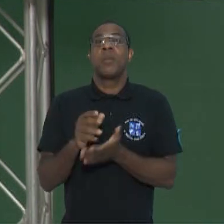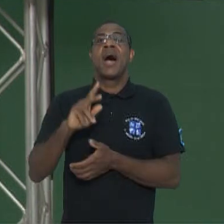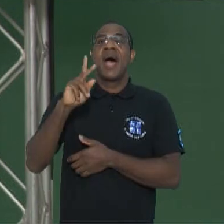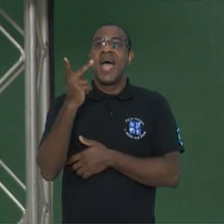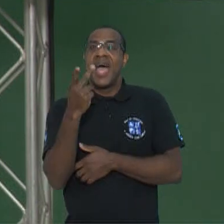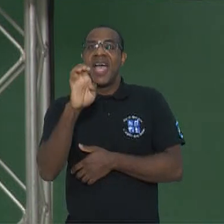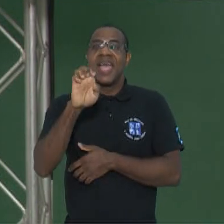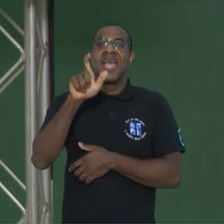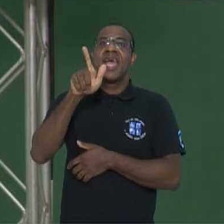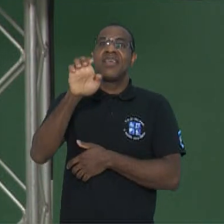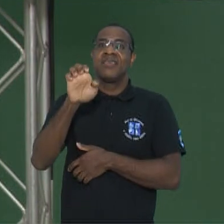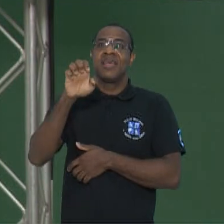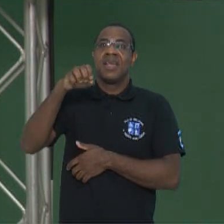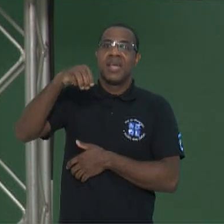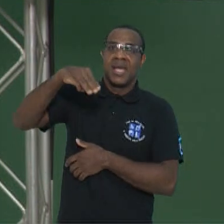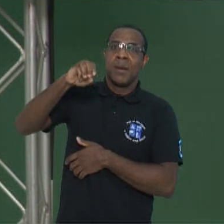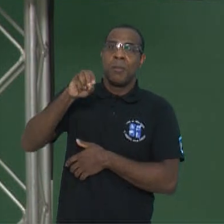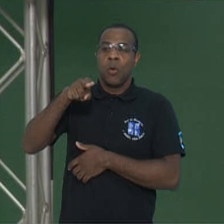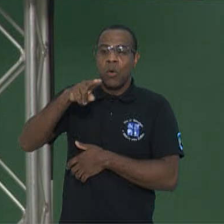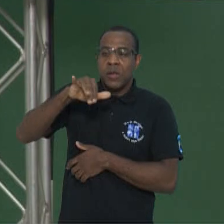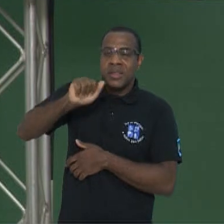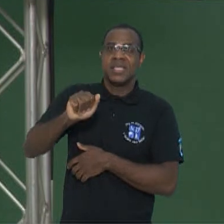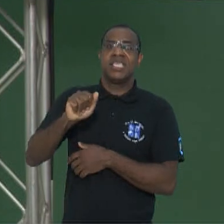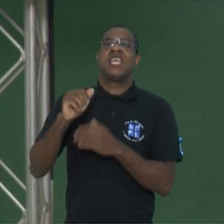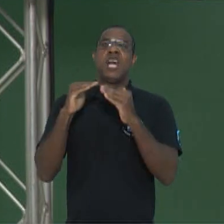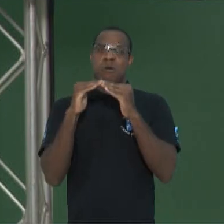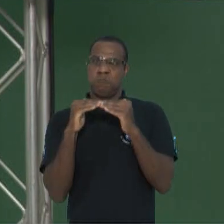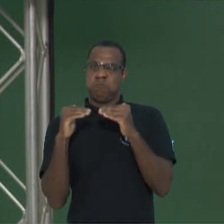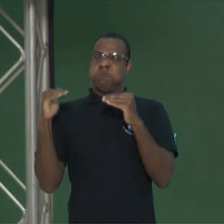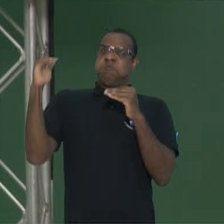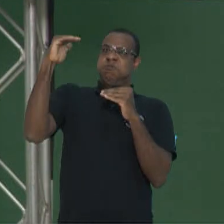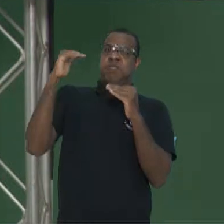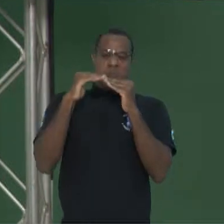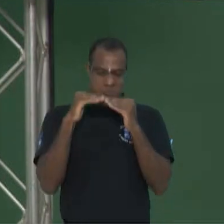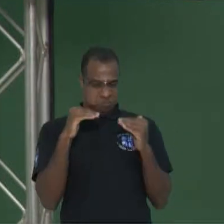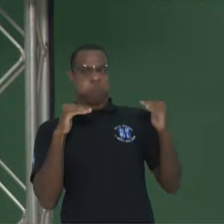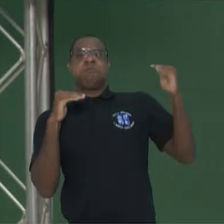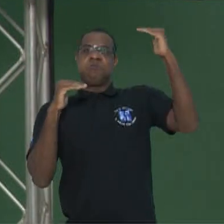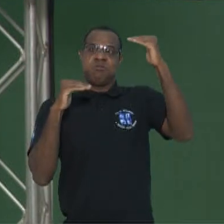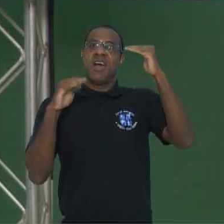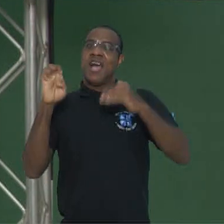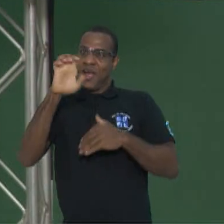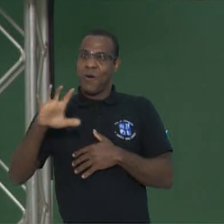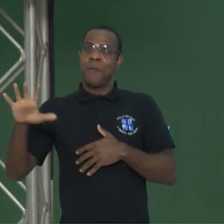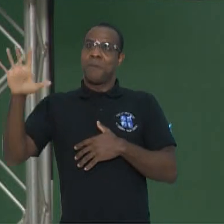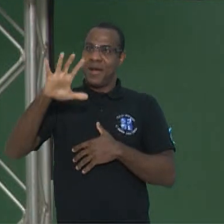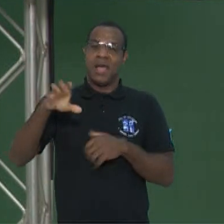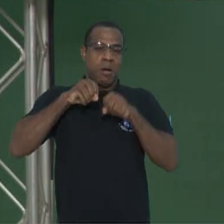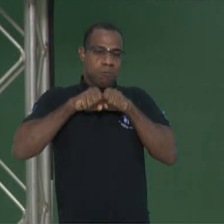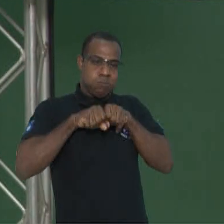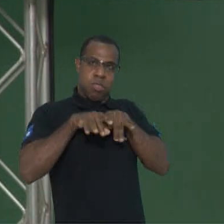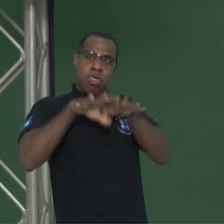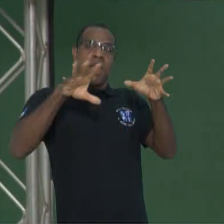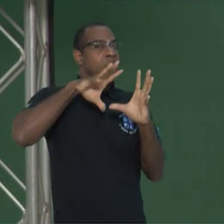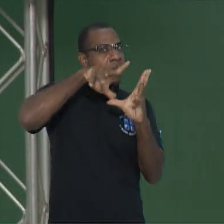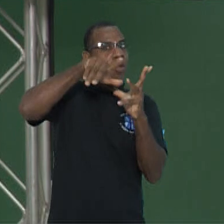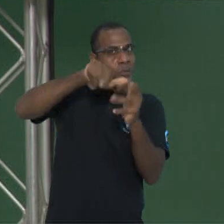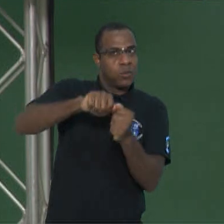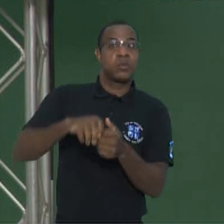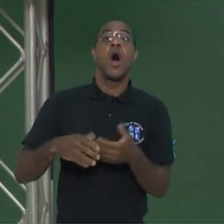essa dominação foi exercida no mundo todo e na nossa realidade. A gente tem essas referências para a gente